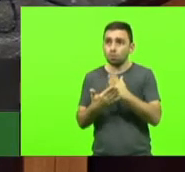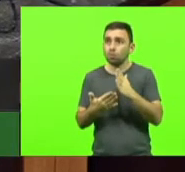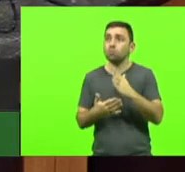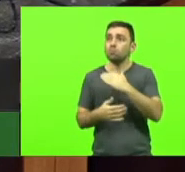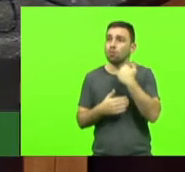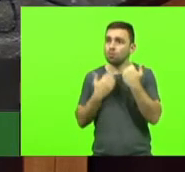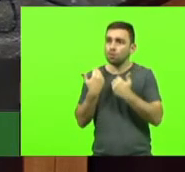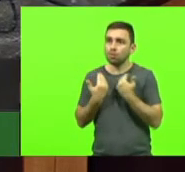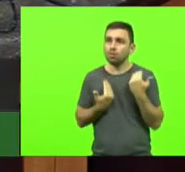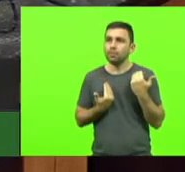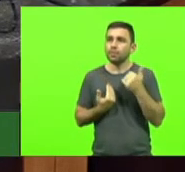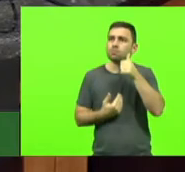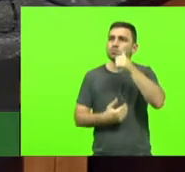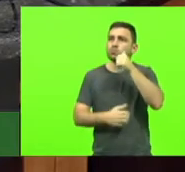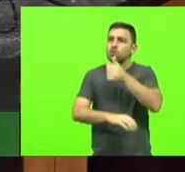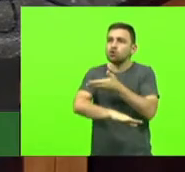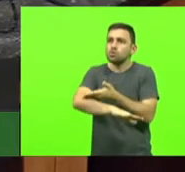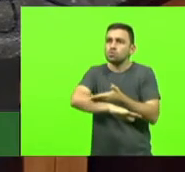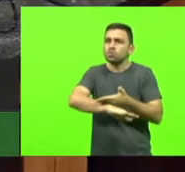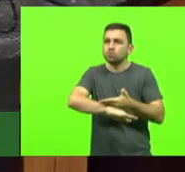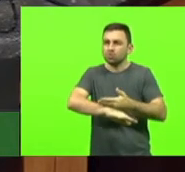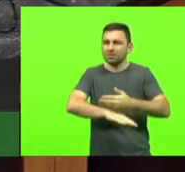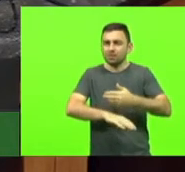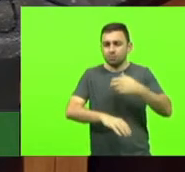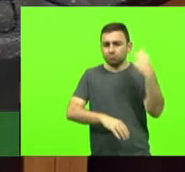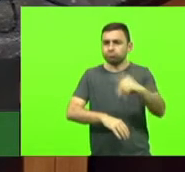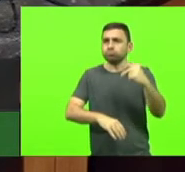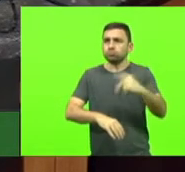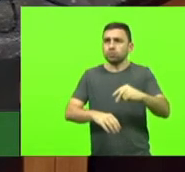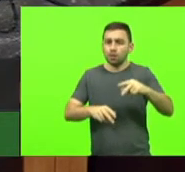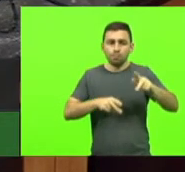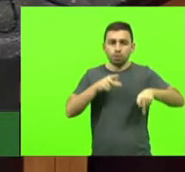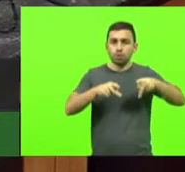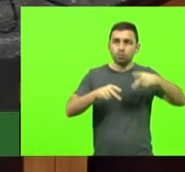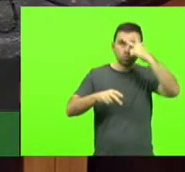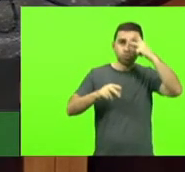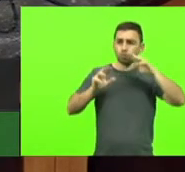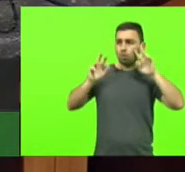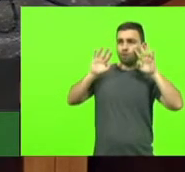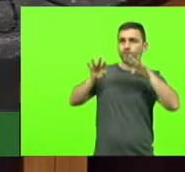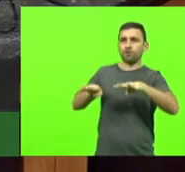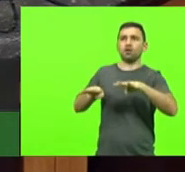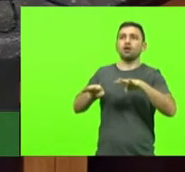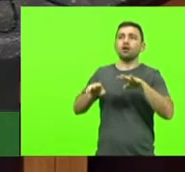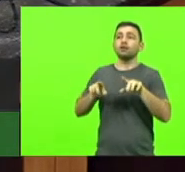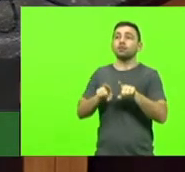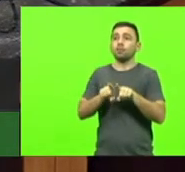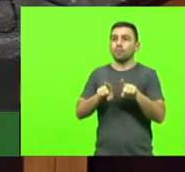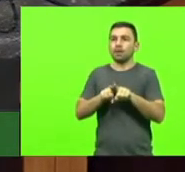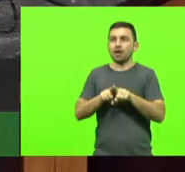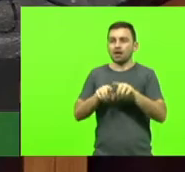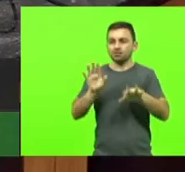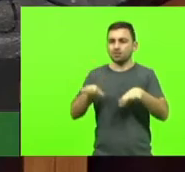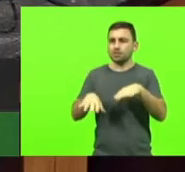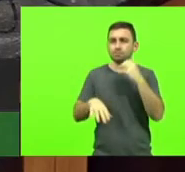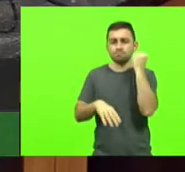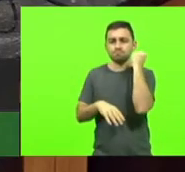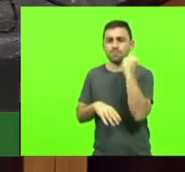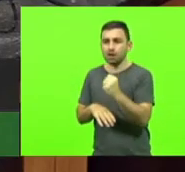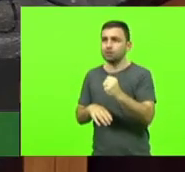mulheres acostumavam ser açoitadas publicamente ou executadas durante o governo talibã no